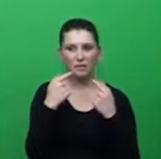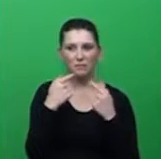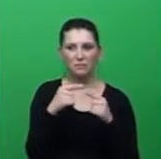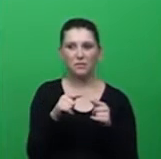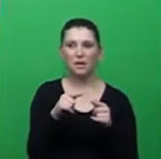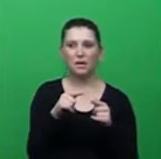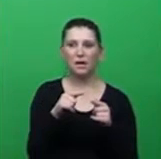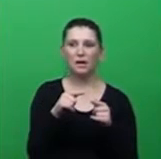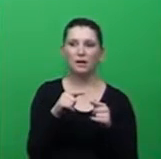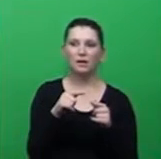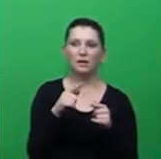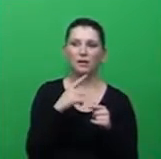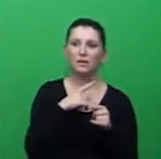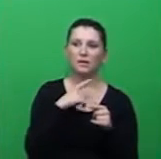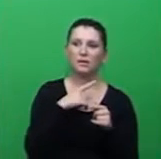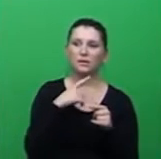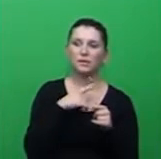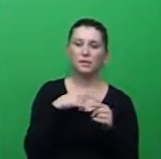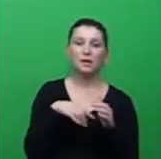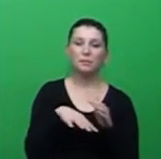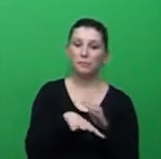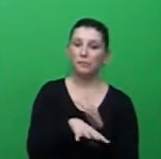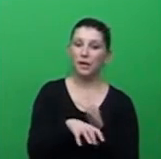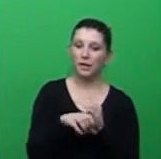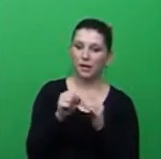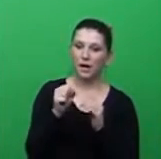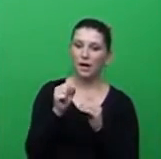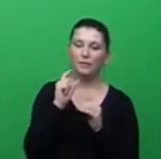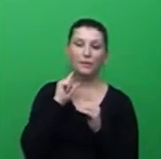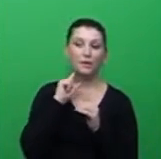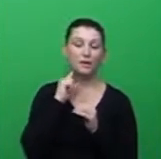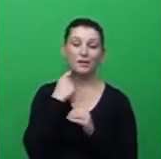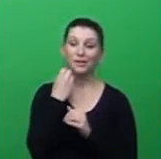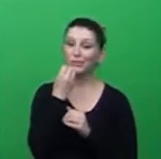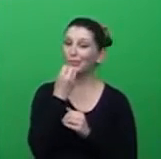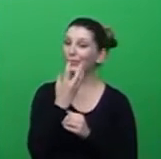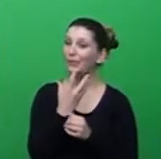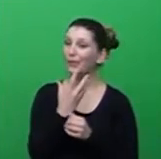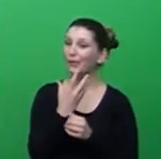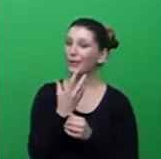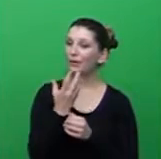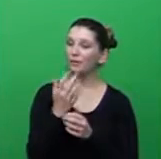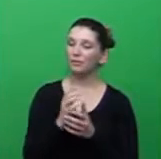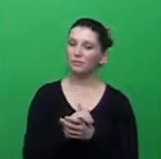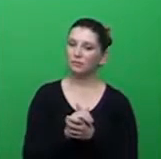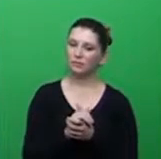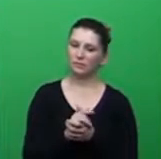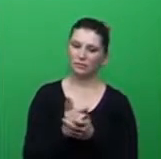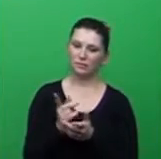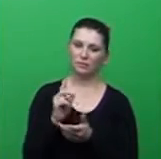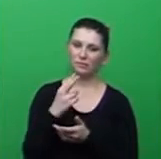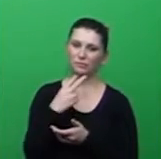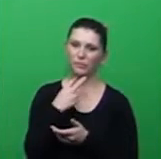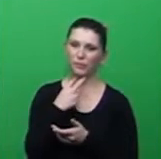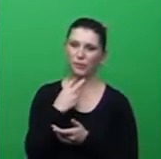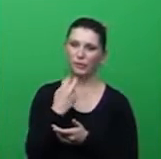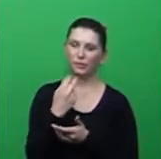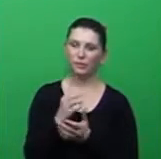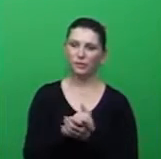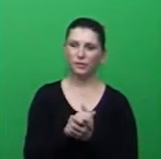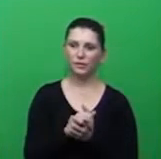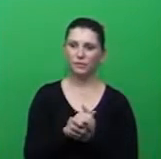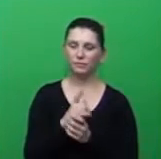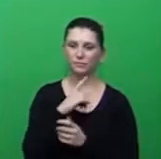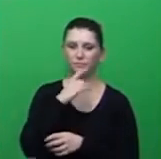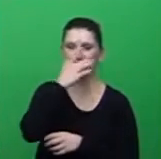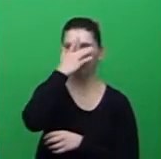que era colocado dentro dos caminhões recicláveis. E ainda continua, segundo o Dr. Melo, ou seja, aquele pessoal